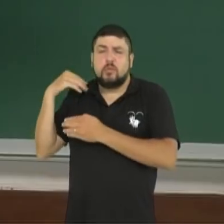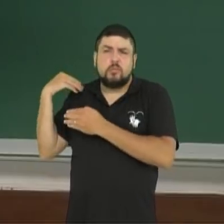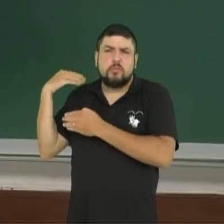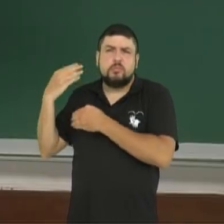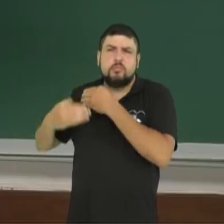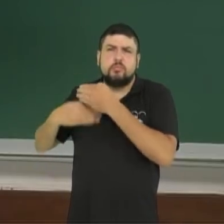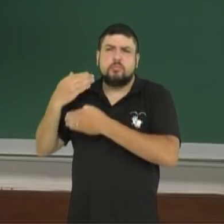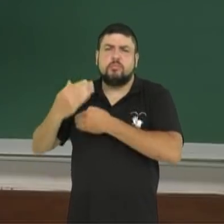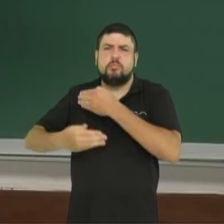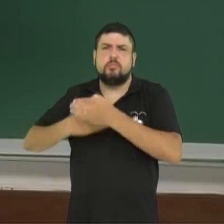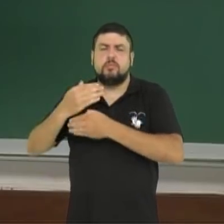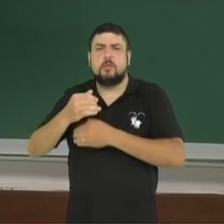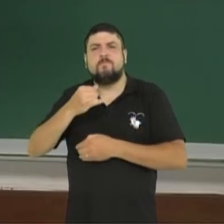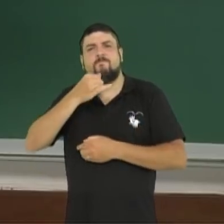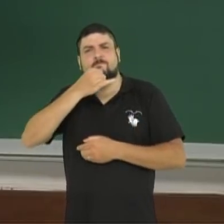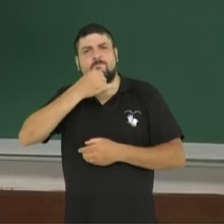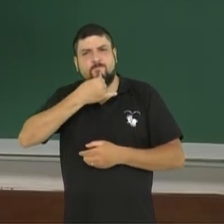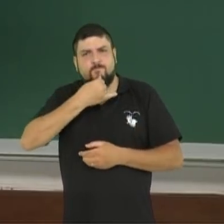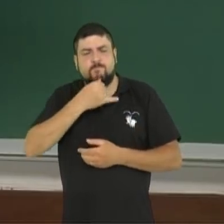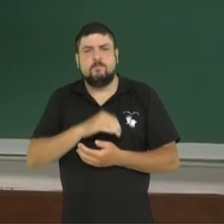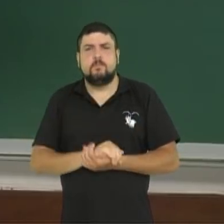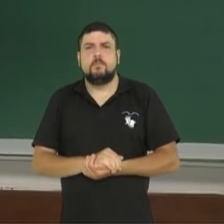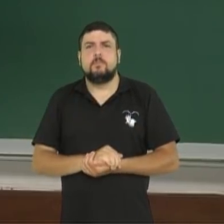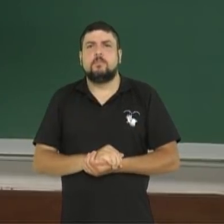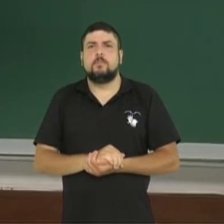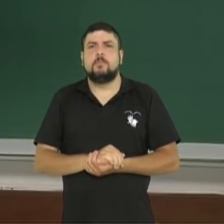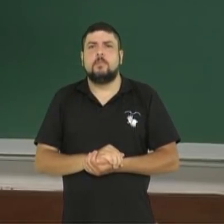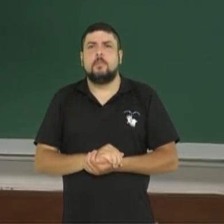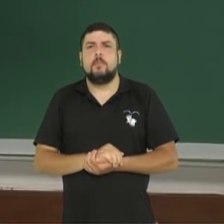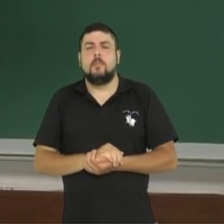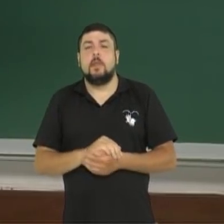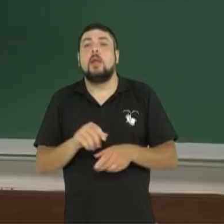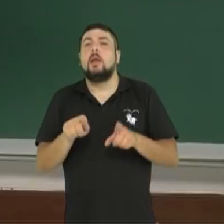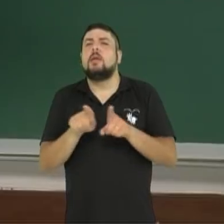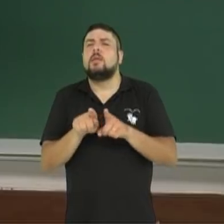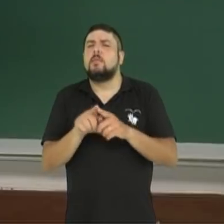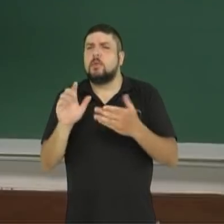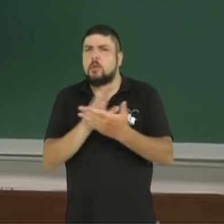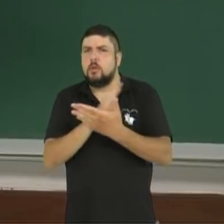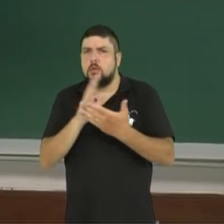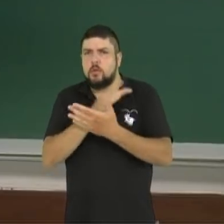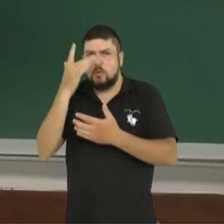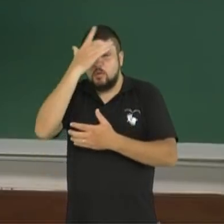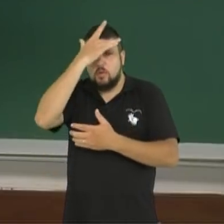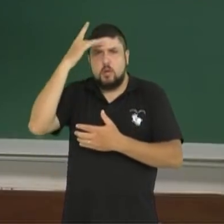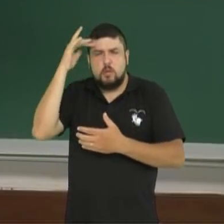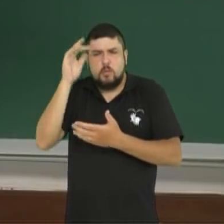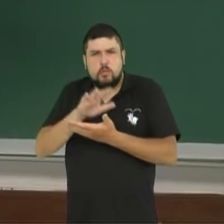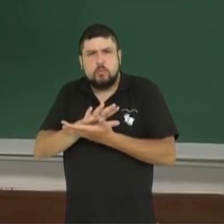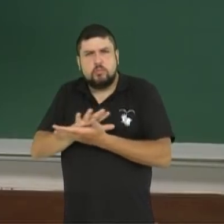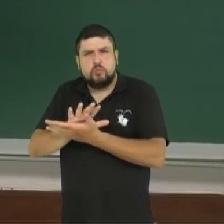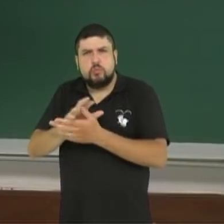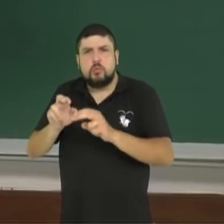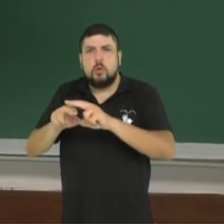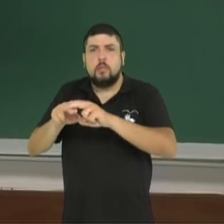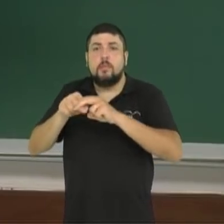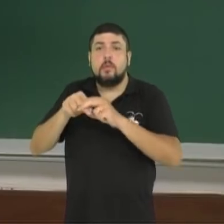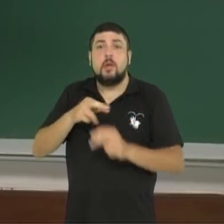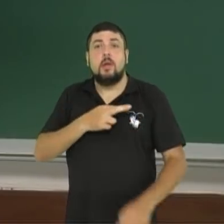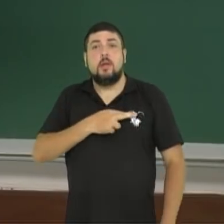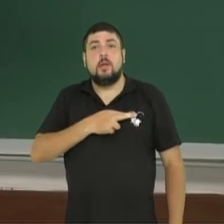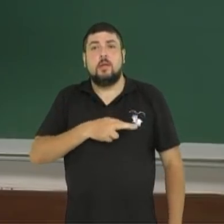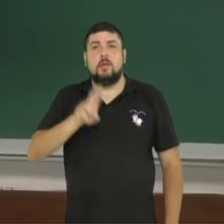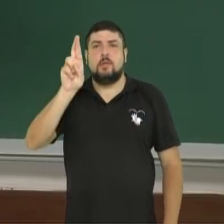conseguir, infelizmente, pelo que a gente tem percebido. Né? Também, às vezes, as pessoas podem sofrer perseguição devido à sua religião.